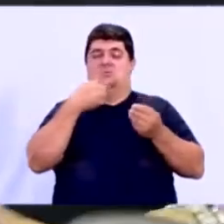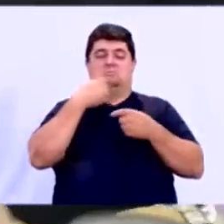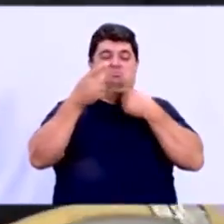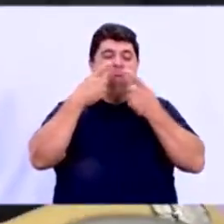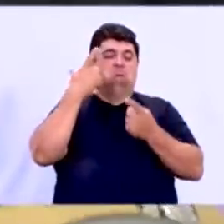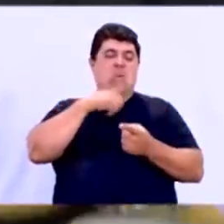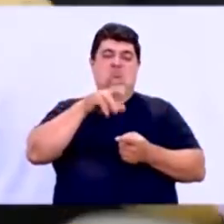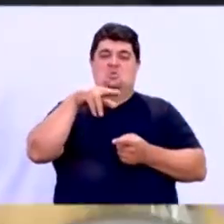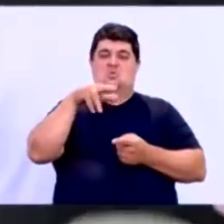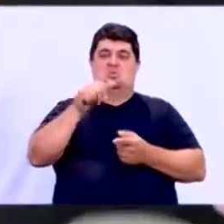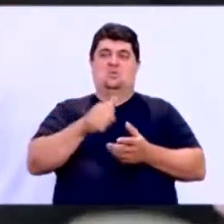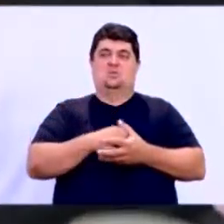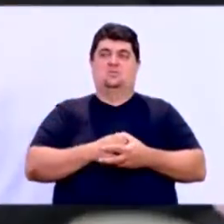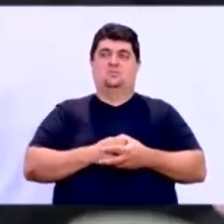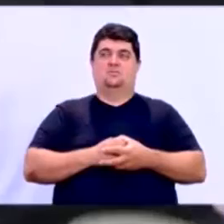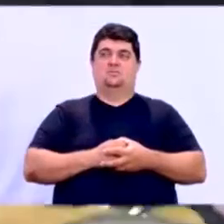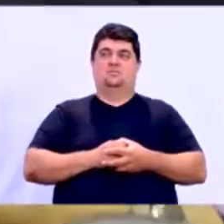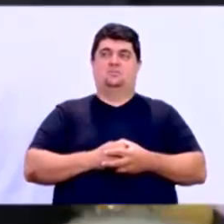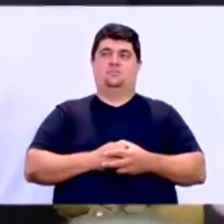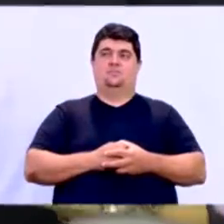isso.